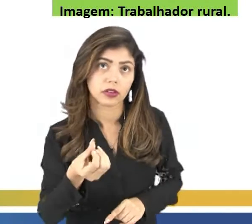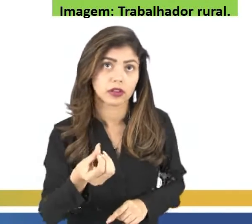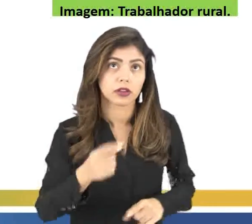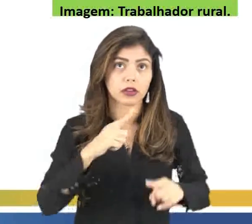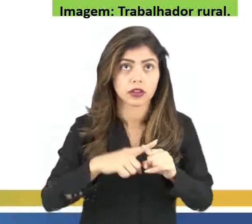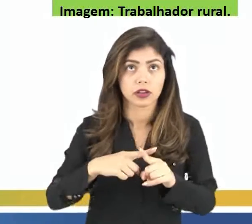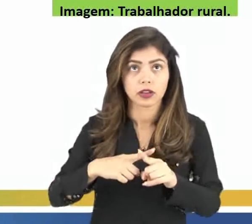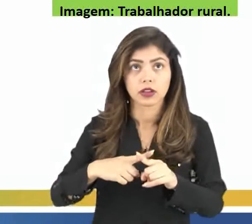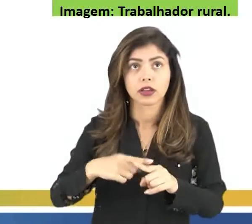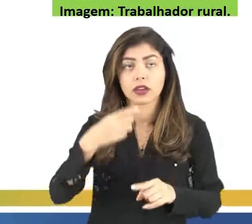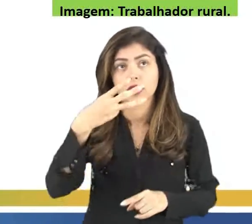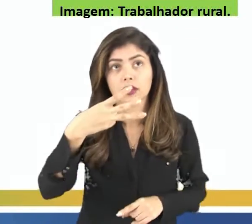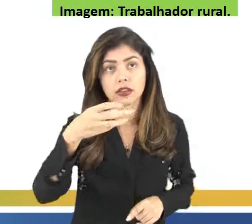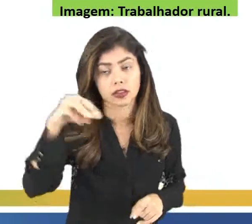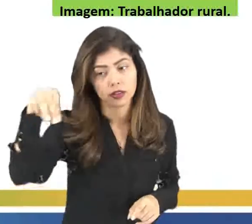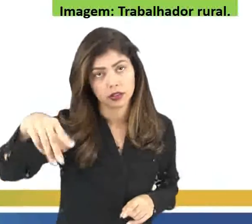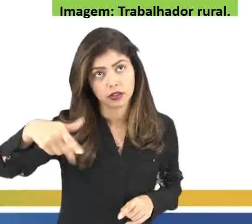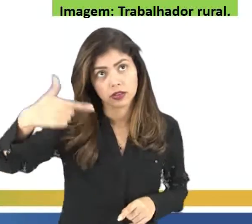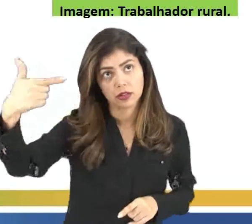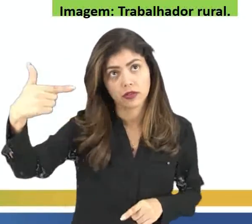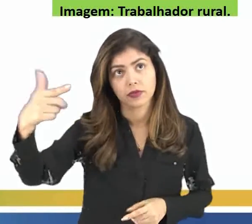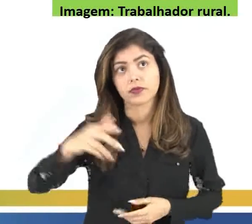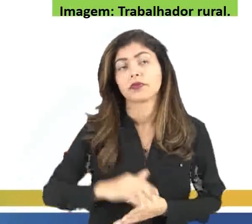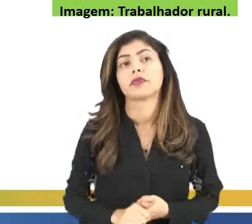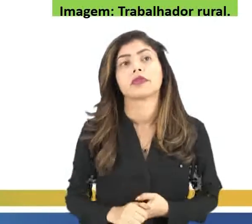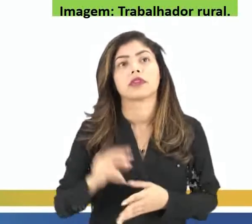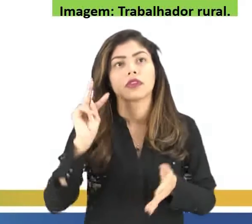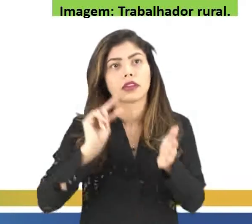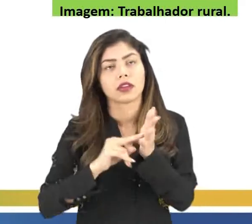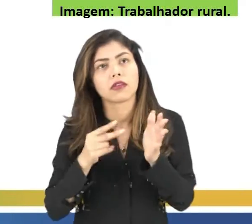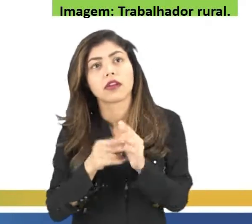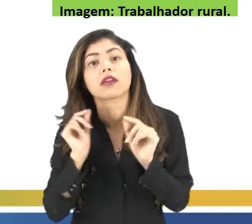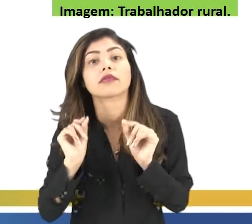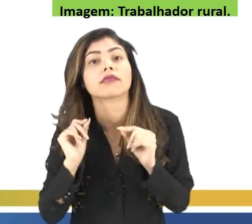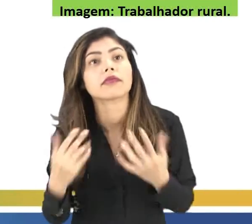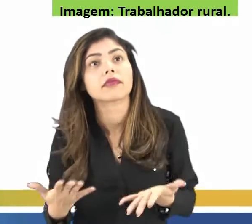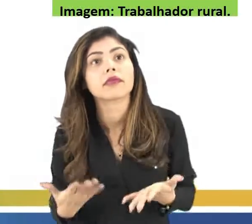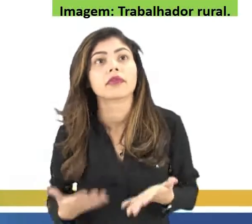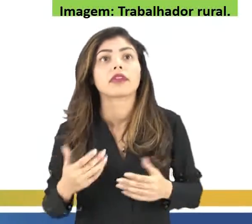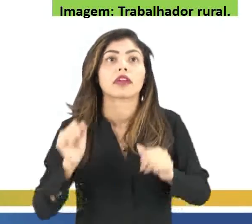36, 36π metros quadrados. Significa dizer que a